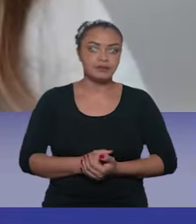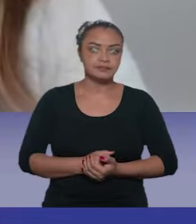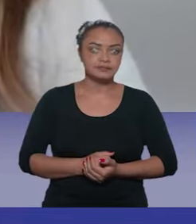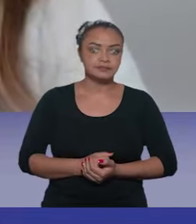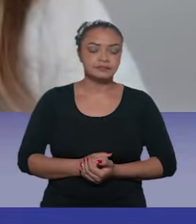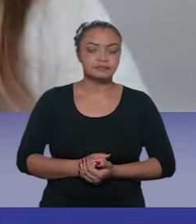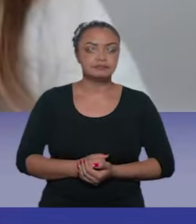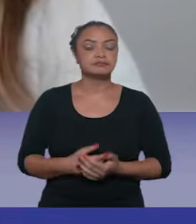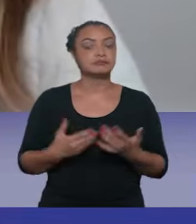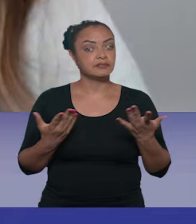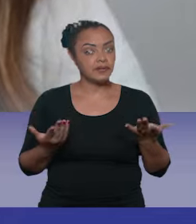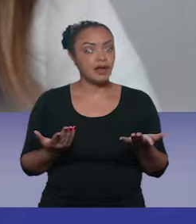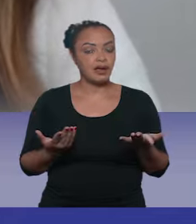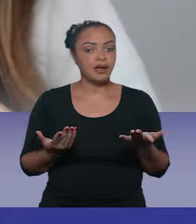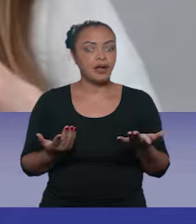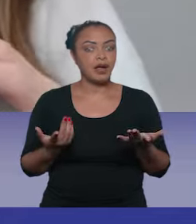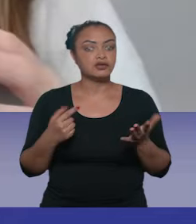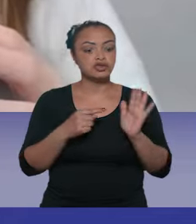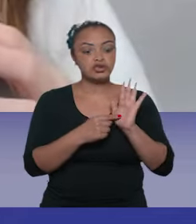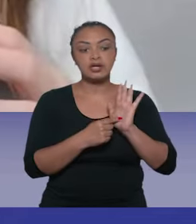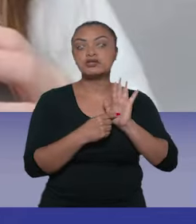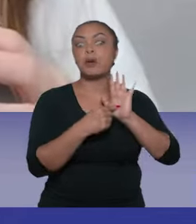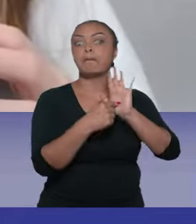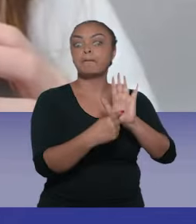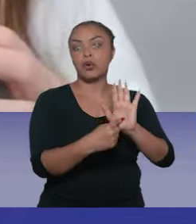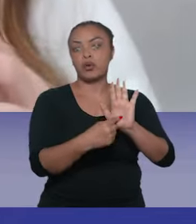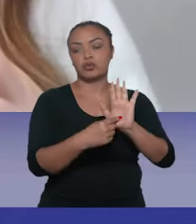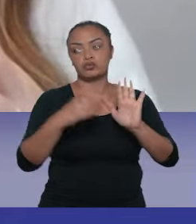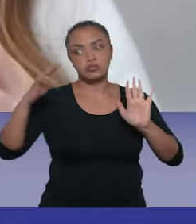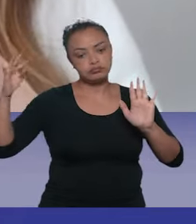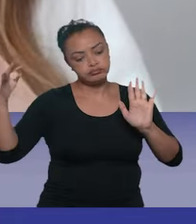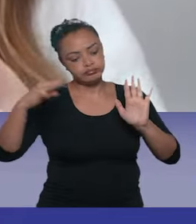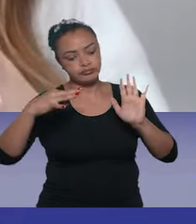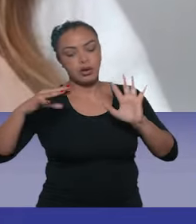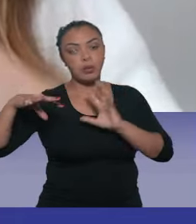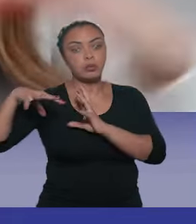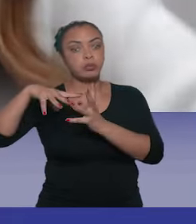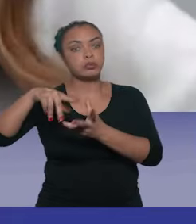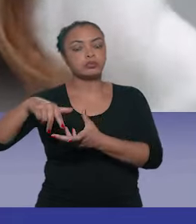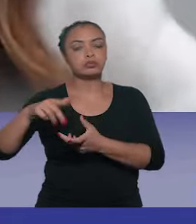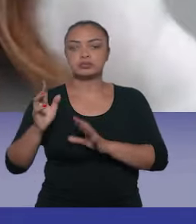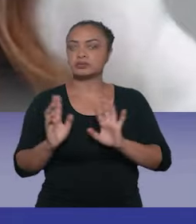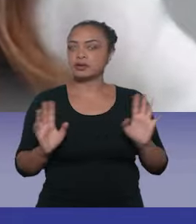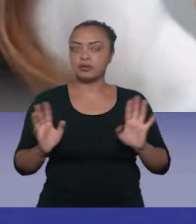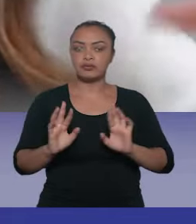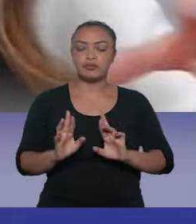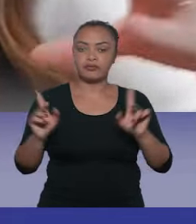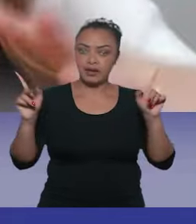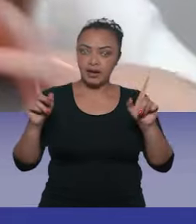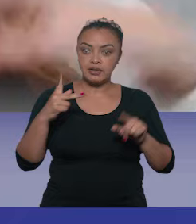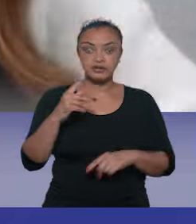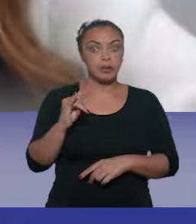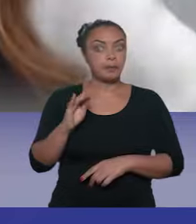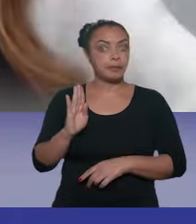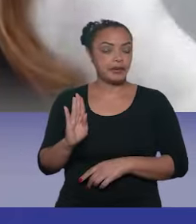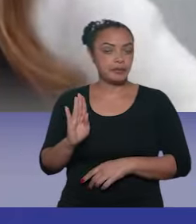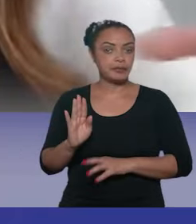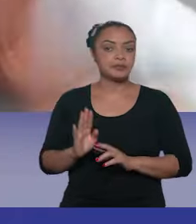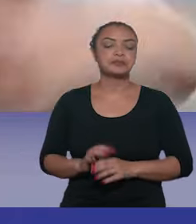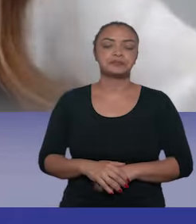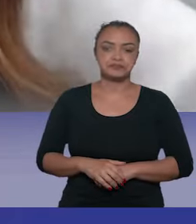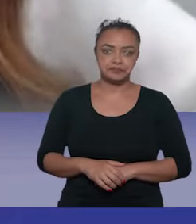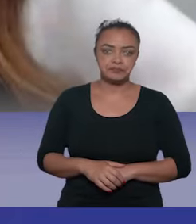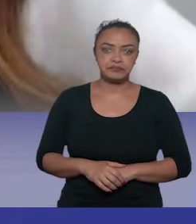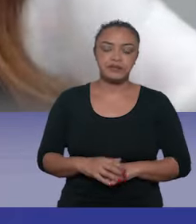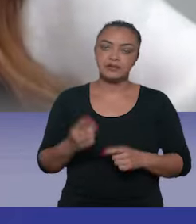representa 3% só. Então, acho que É, tem. a gente não está exposto ao mundo na mesma magnitude